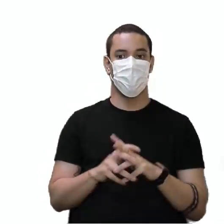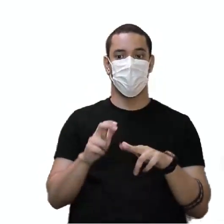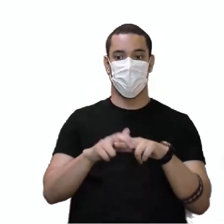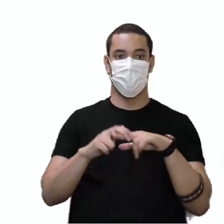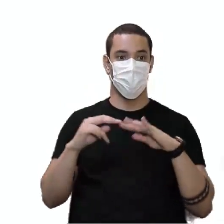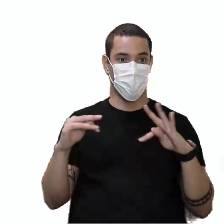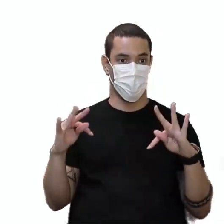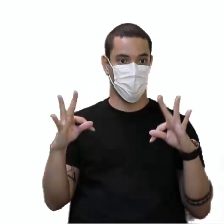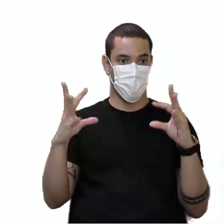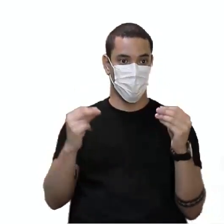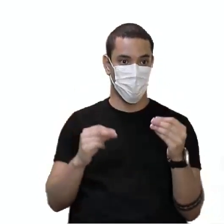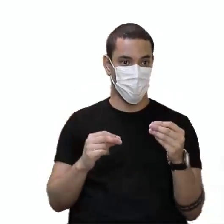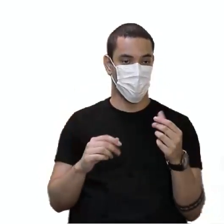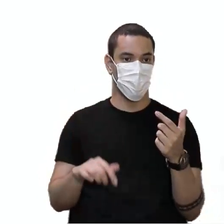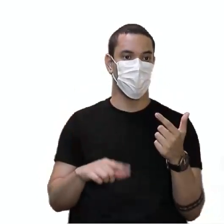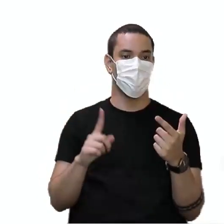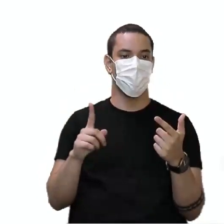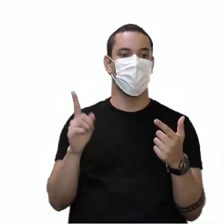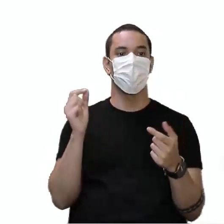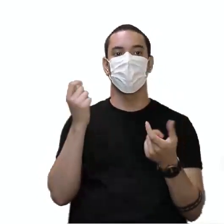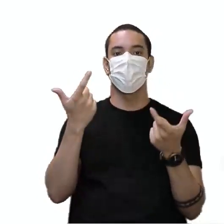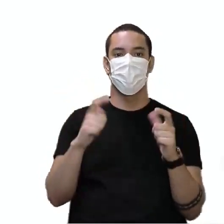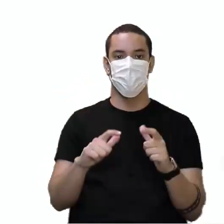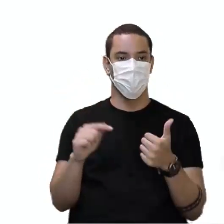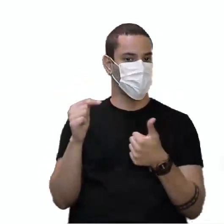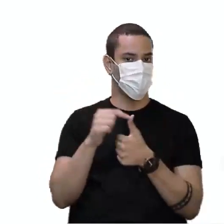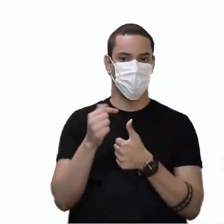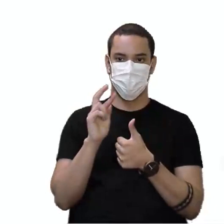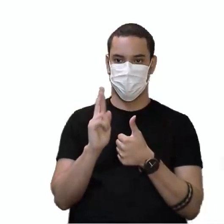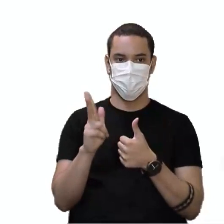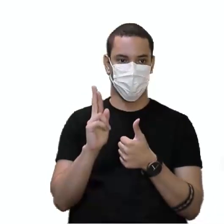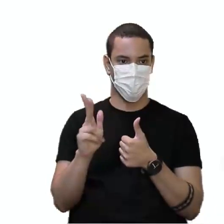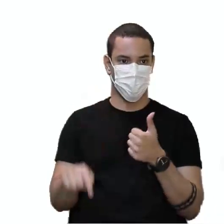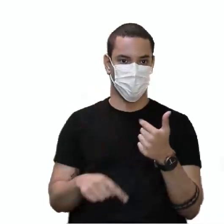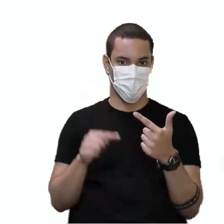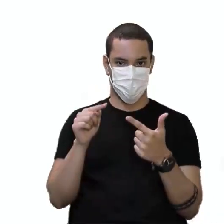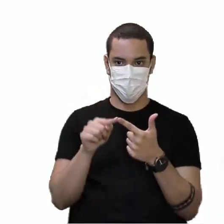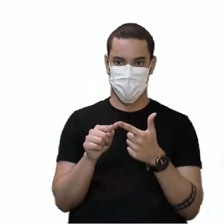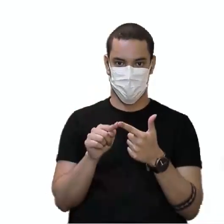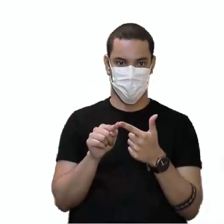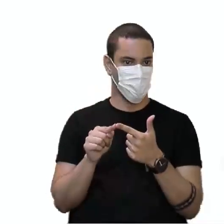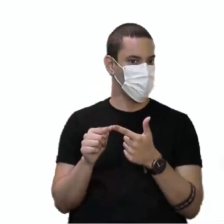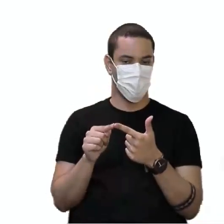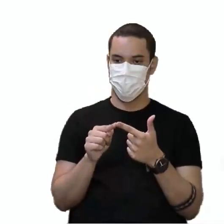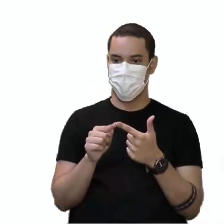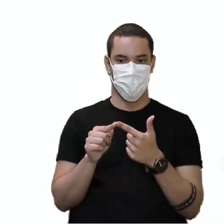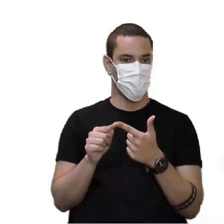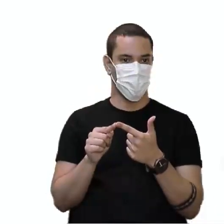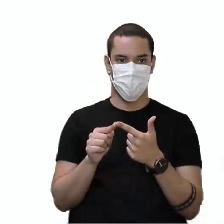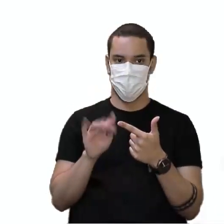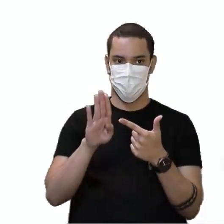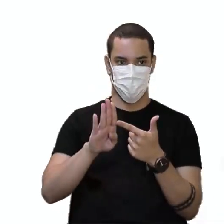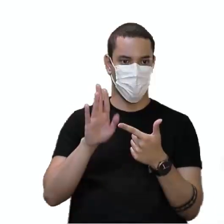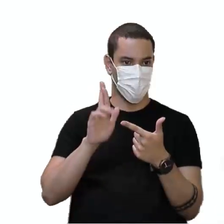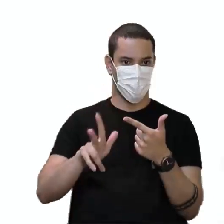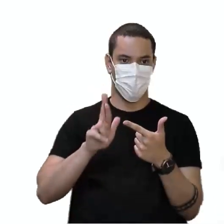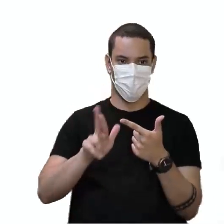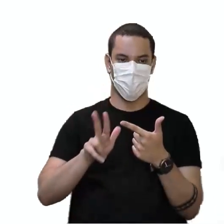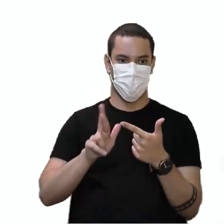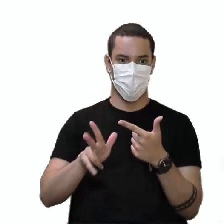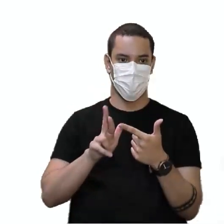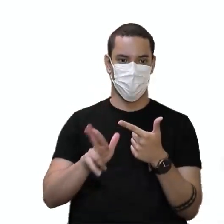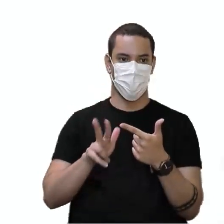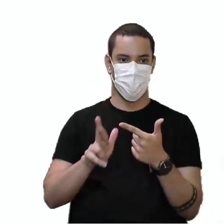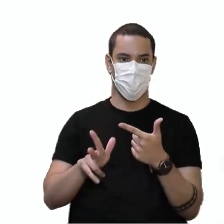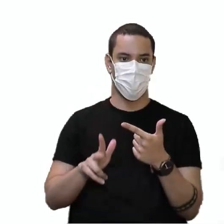todas as alternativas, ele acabou de voltar de uma viagem ao espaço? Não. Ele é um mergulhador e falará sobre suas experiências no fundo do